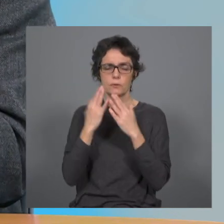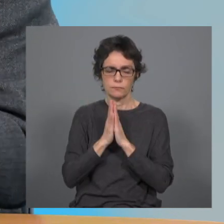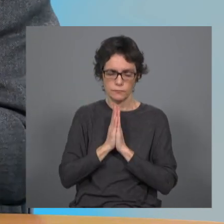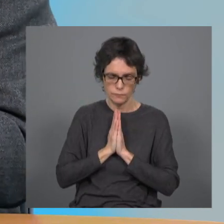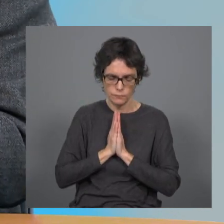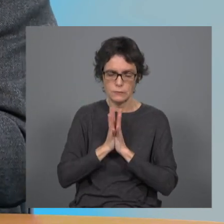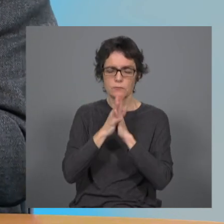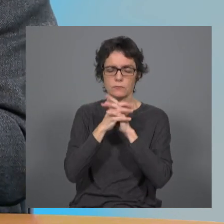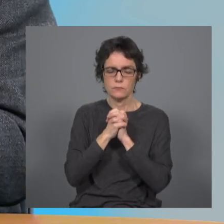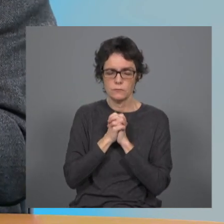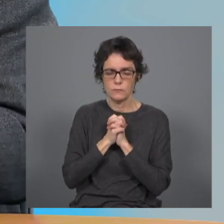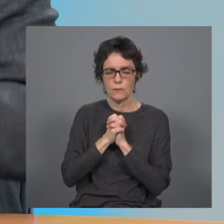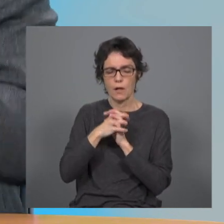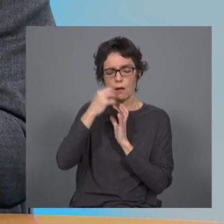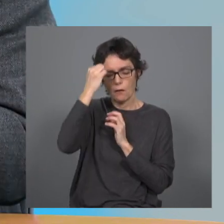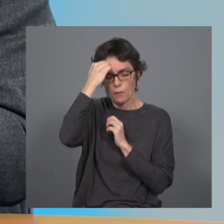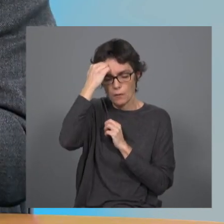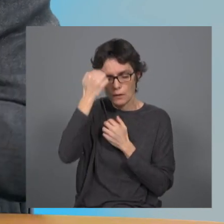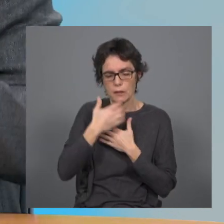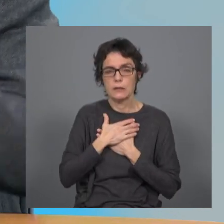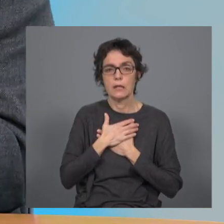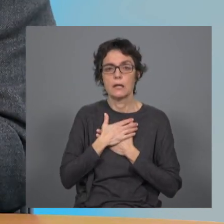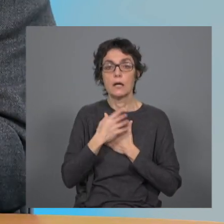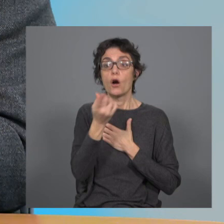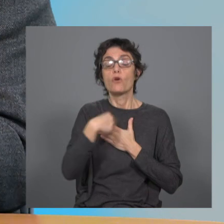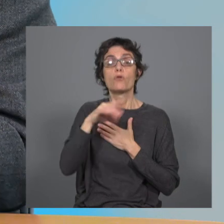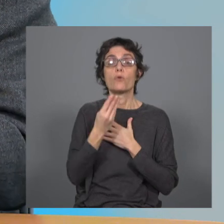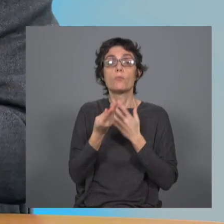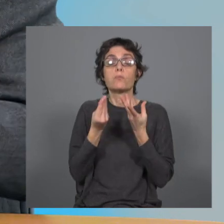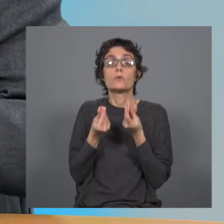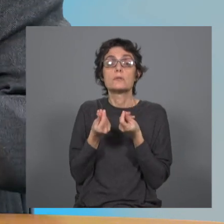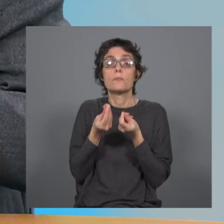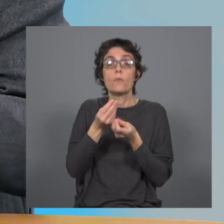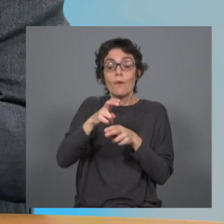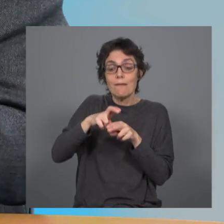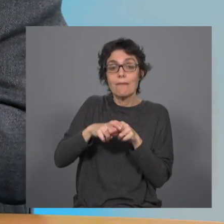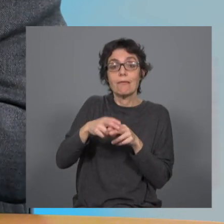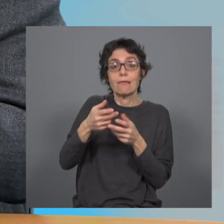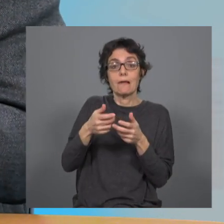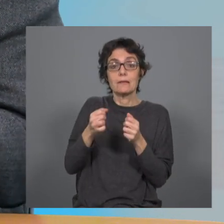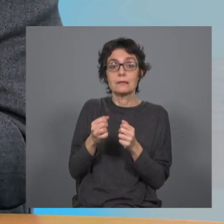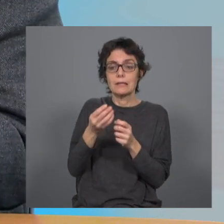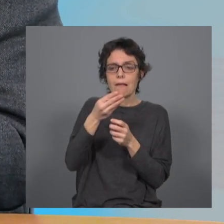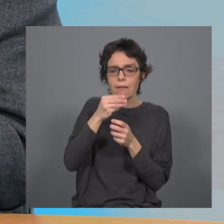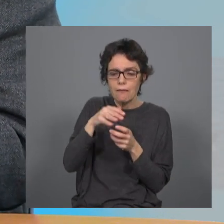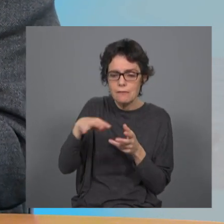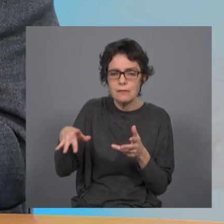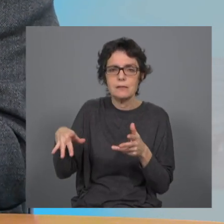bíblica, onde o sentar-se na cinza, o cobrir-se de saco, foi ao longo da história, cá está, uma forma